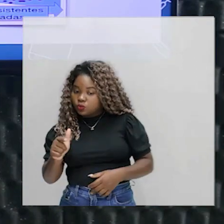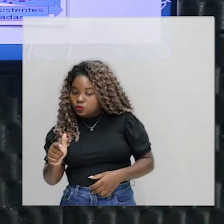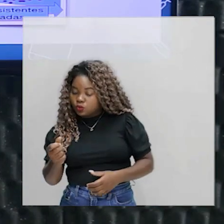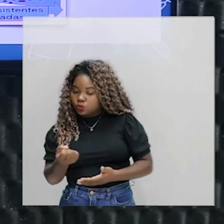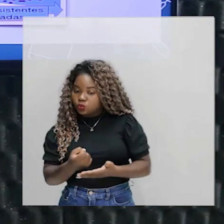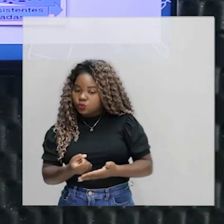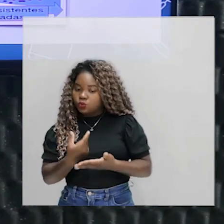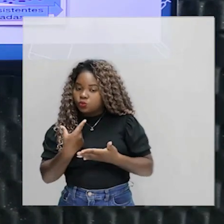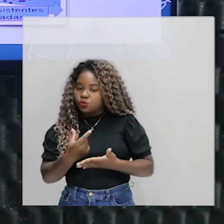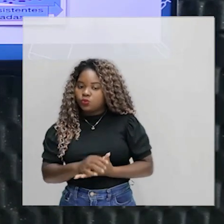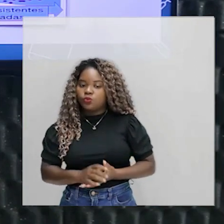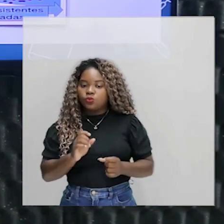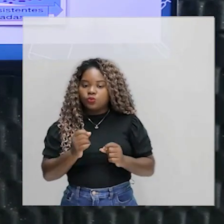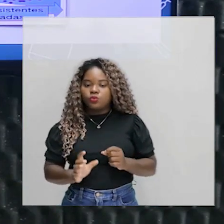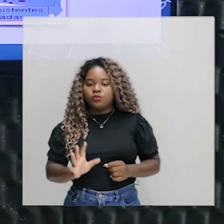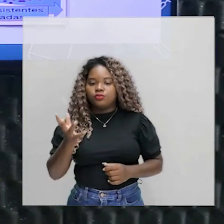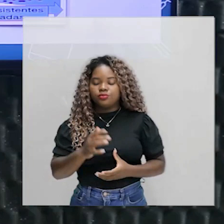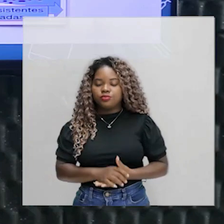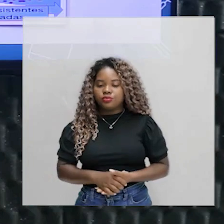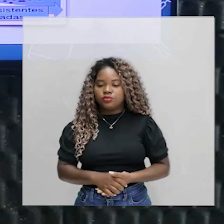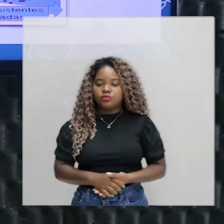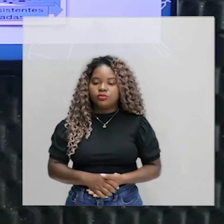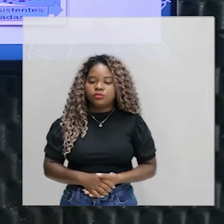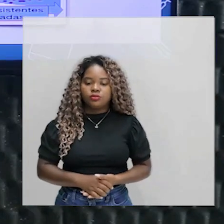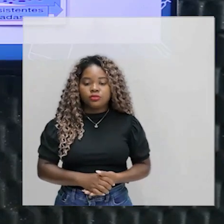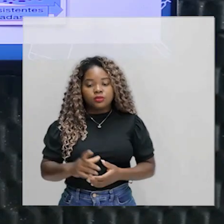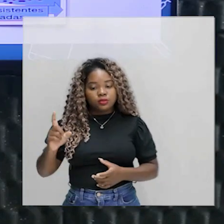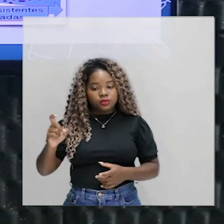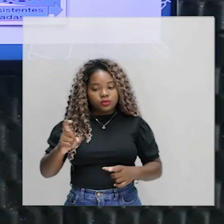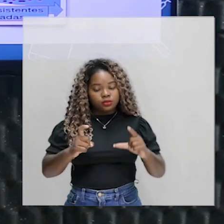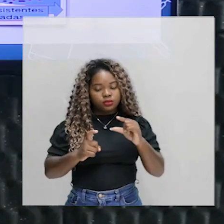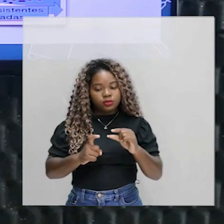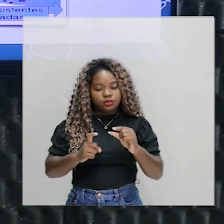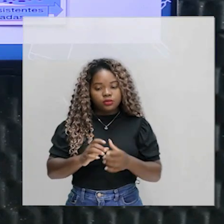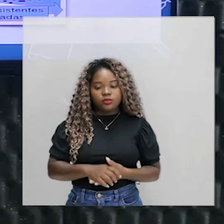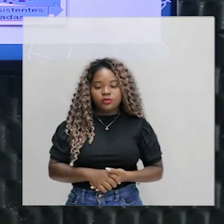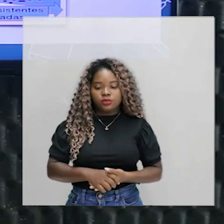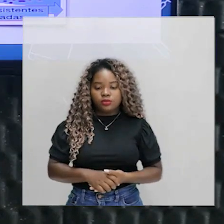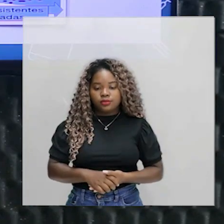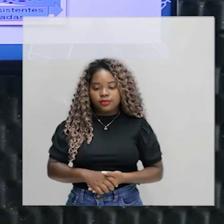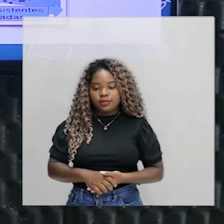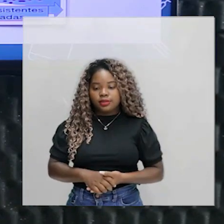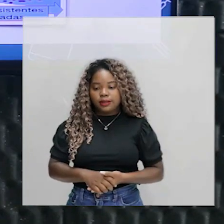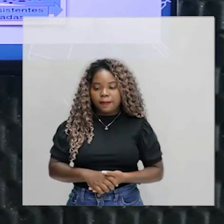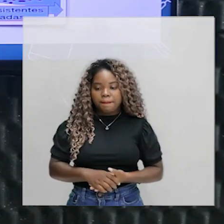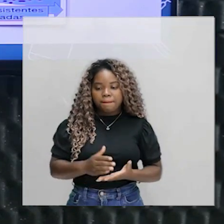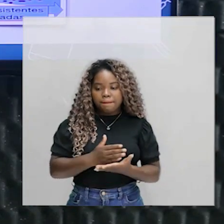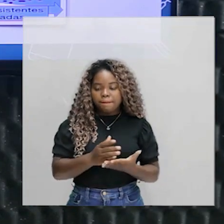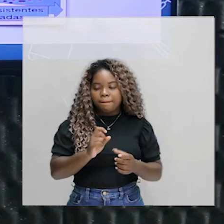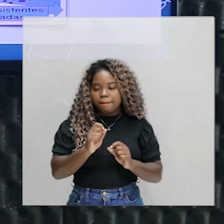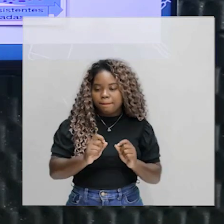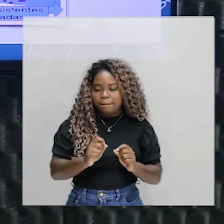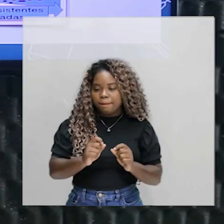antibiótico o que que vai acontecer essas bactérias que sobreviveram as que são resistentes elas vão começar